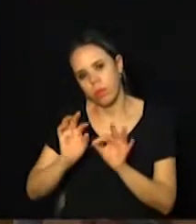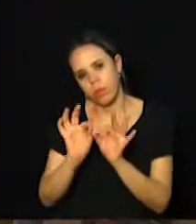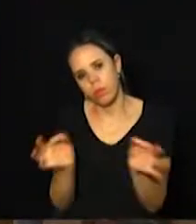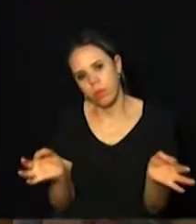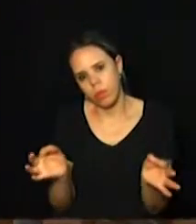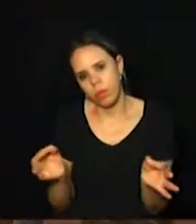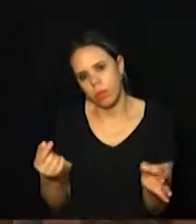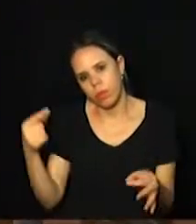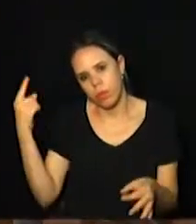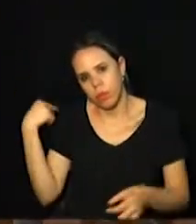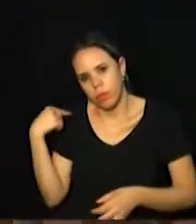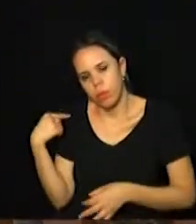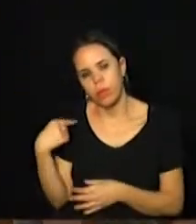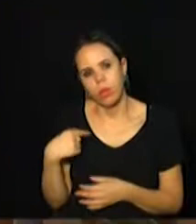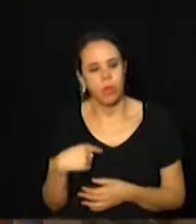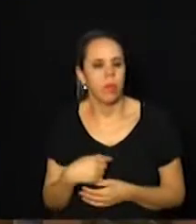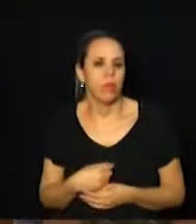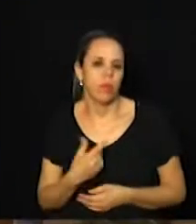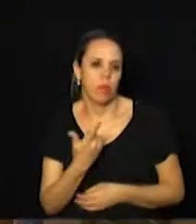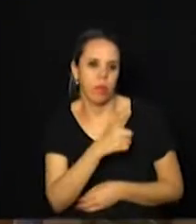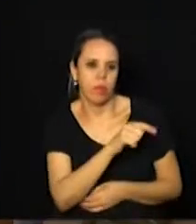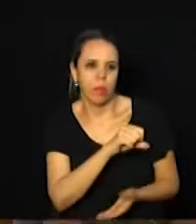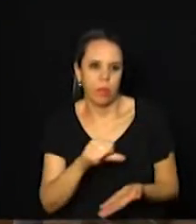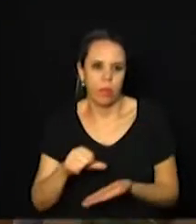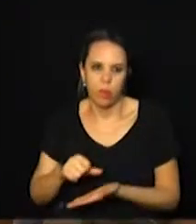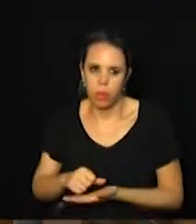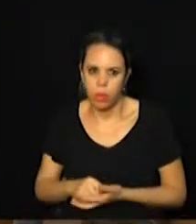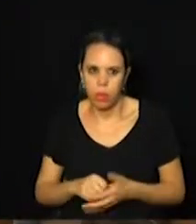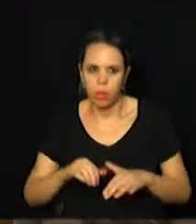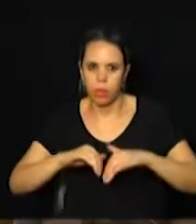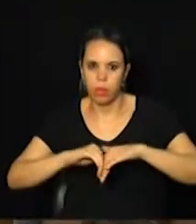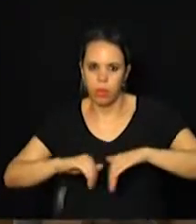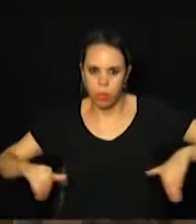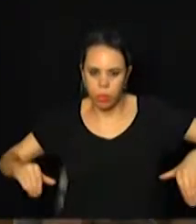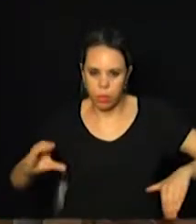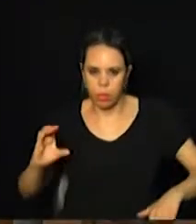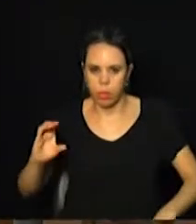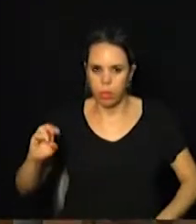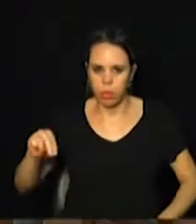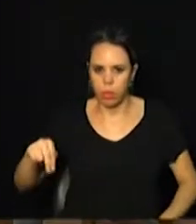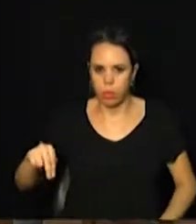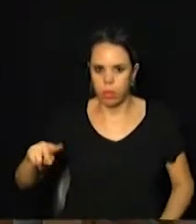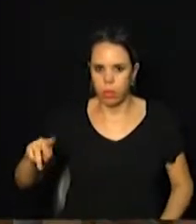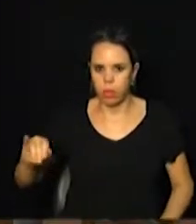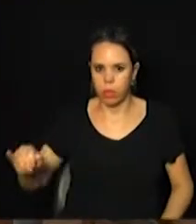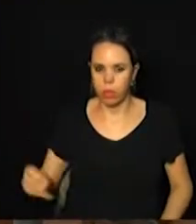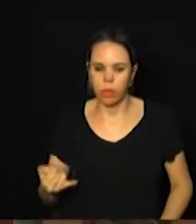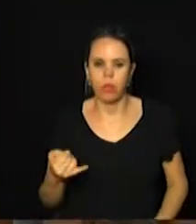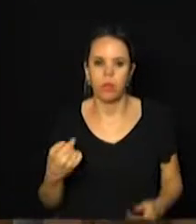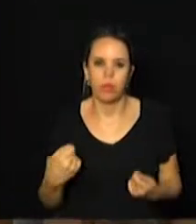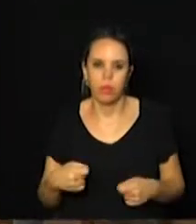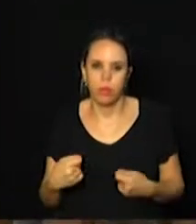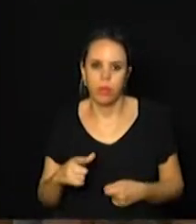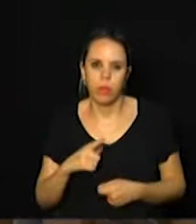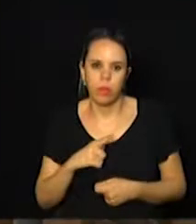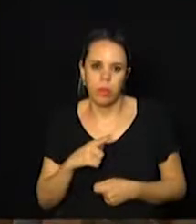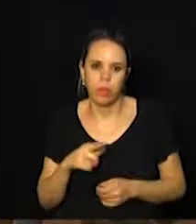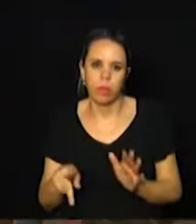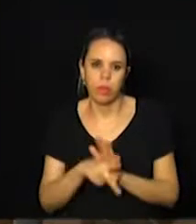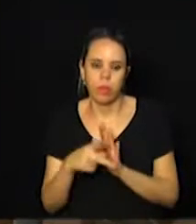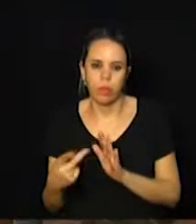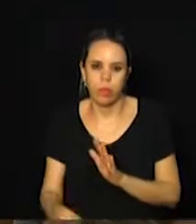simples aqui nós fica você servindo para outros locais que foi separar o CNPJ a necessidade tem um CNPJ